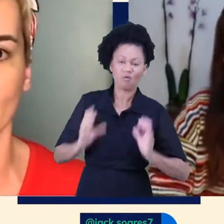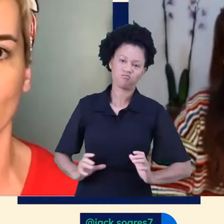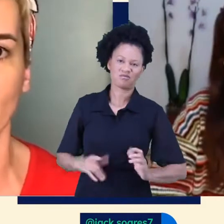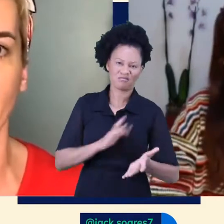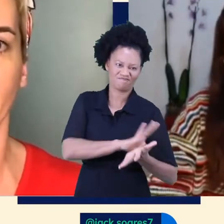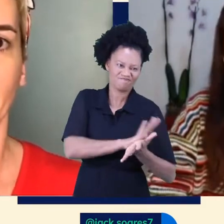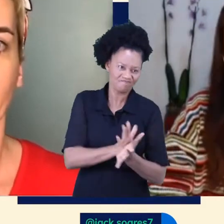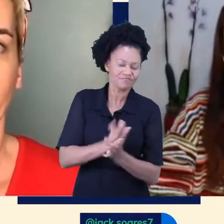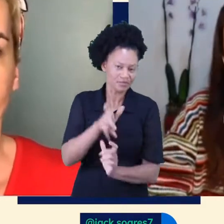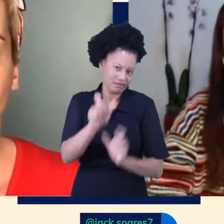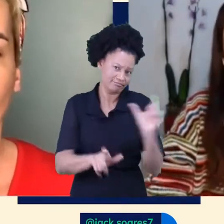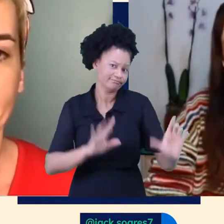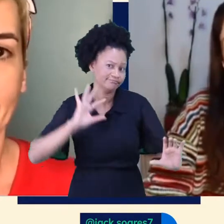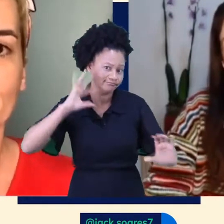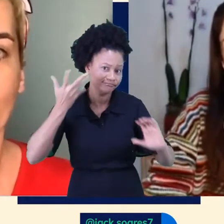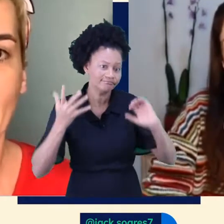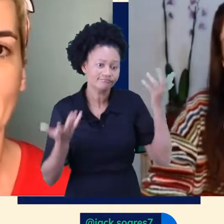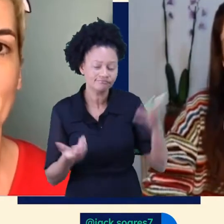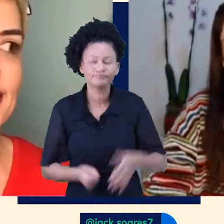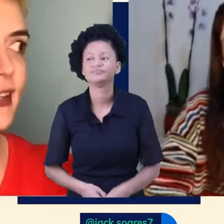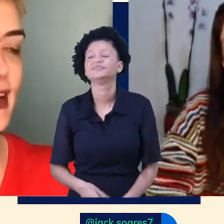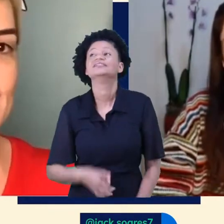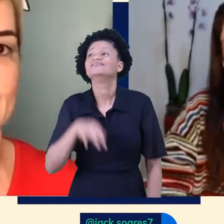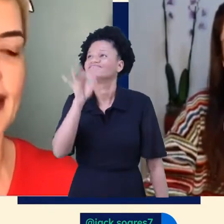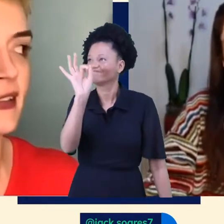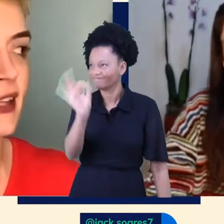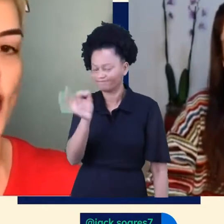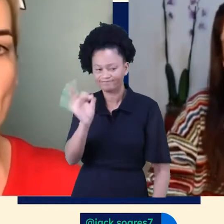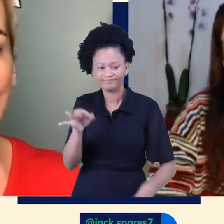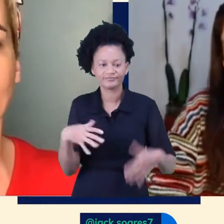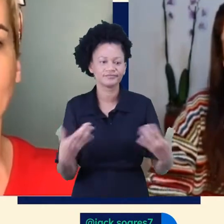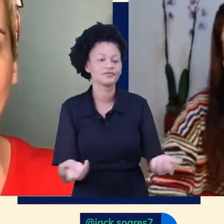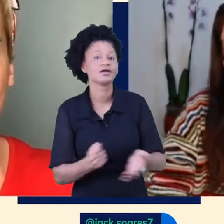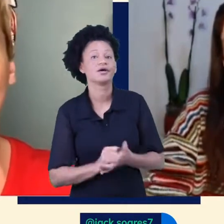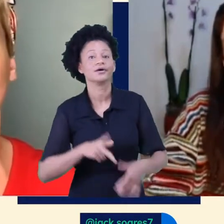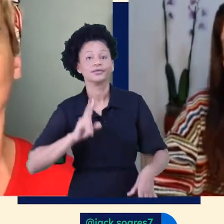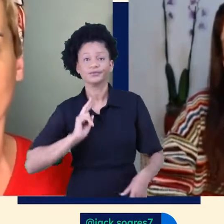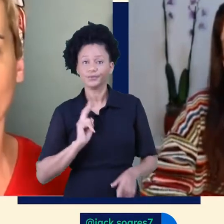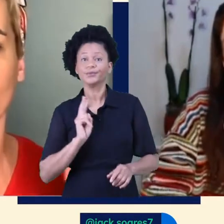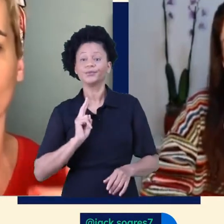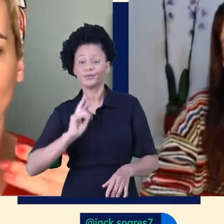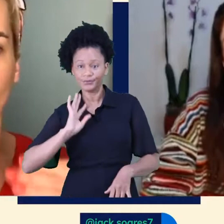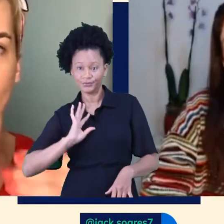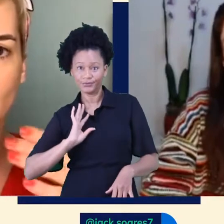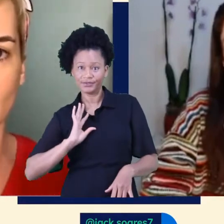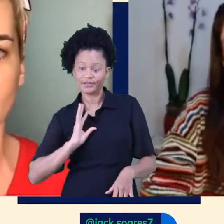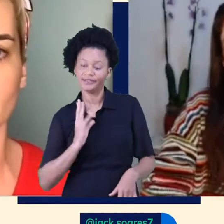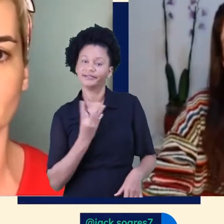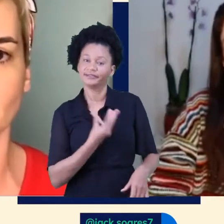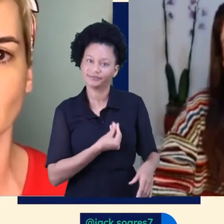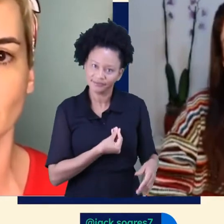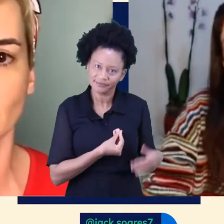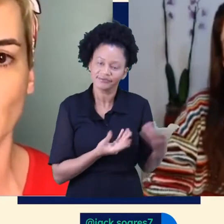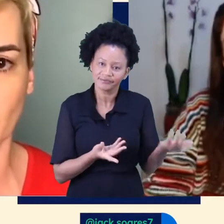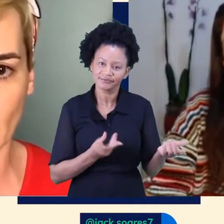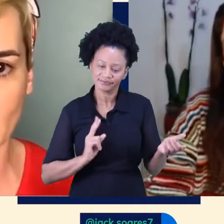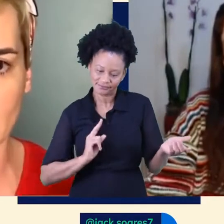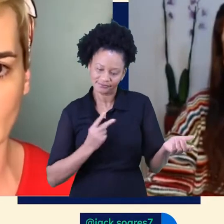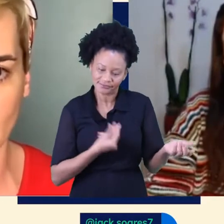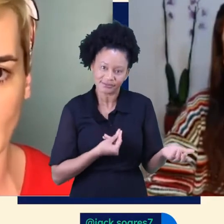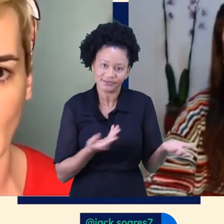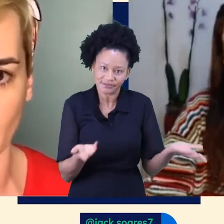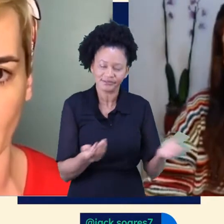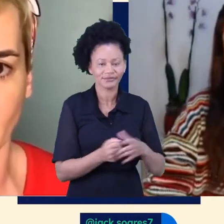Tipo, Exatamente. Uma pessoa, sei lá, transgênero se comporta dessa forma, mas isso é tudo dentro de